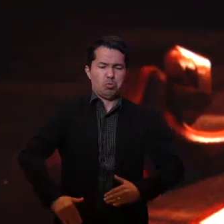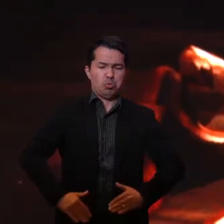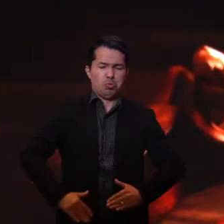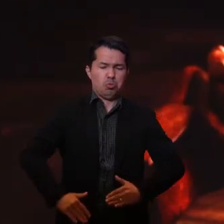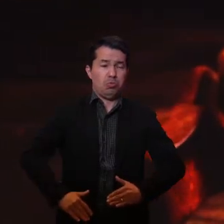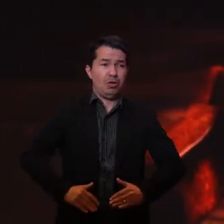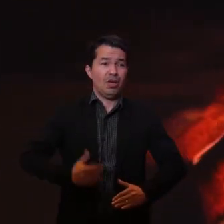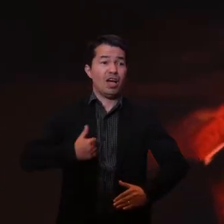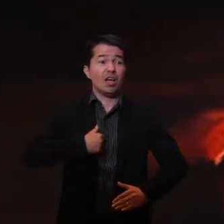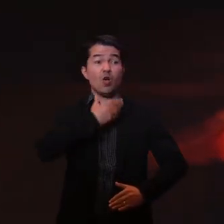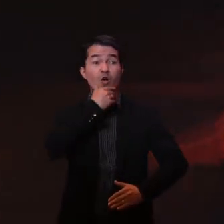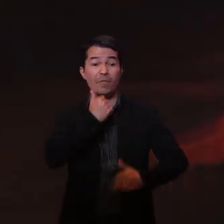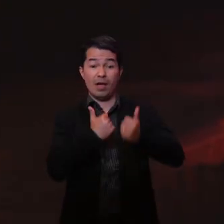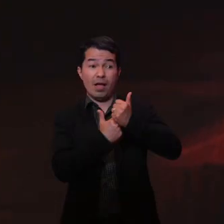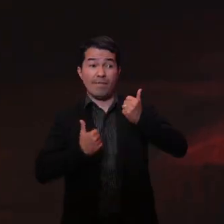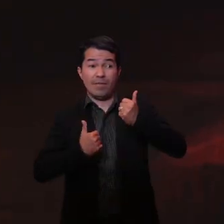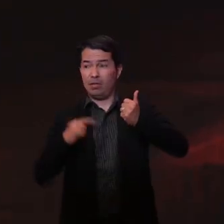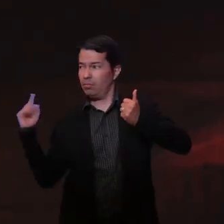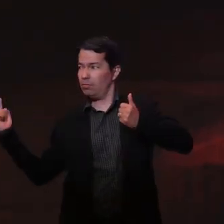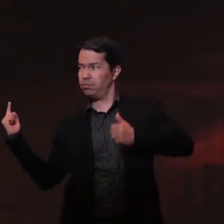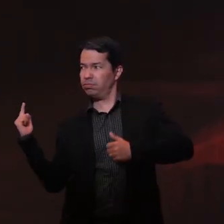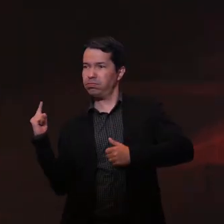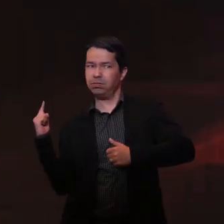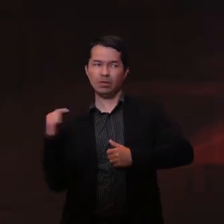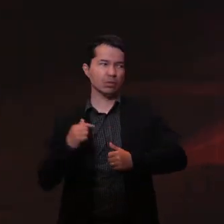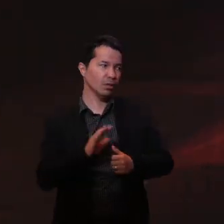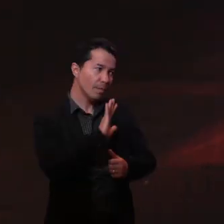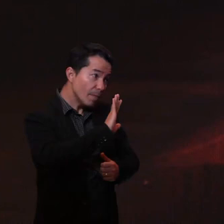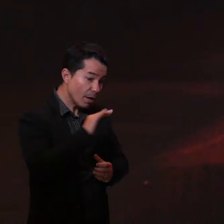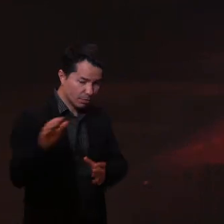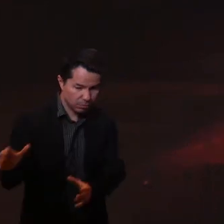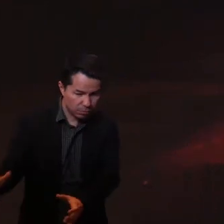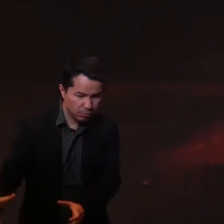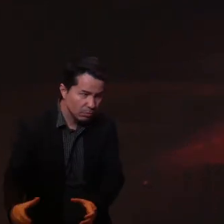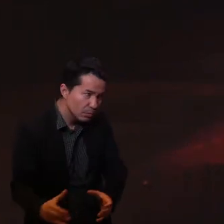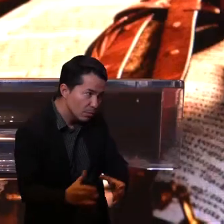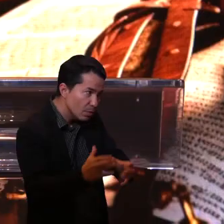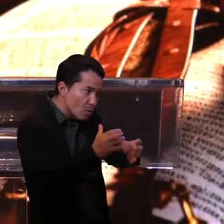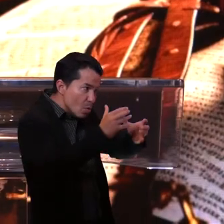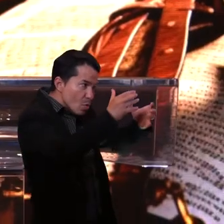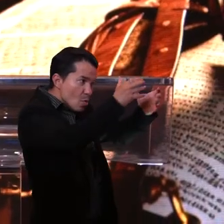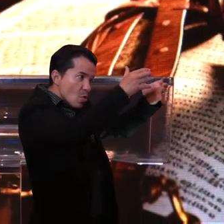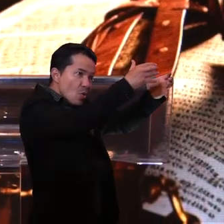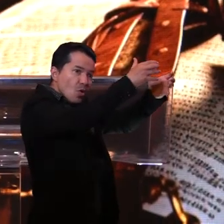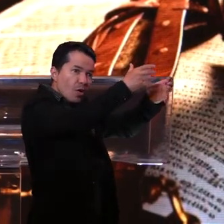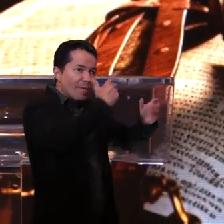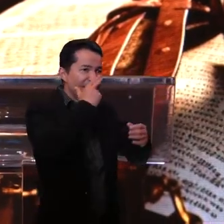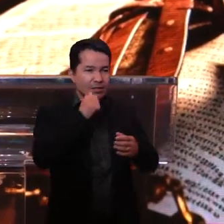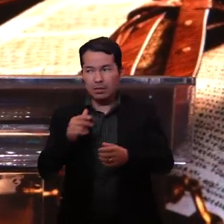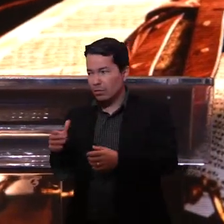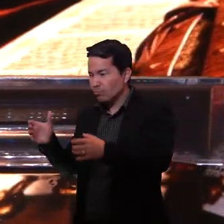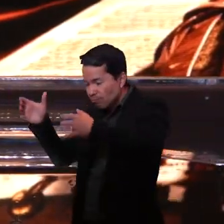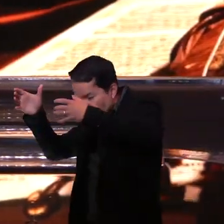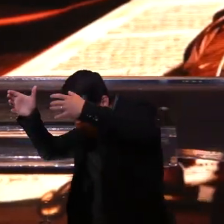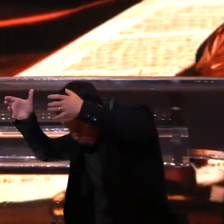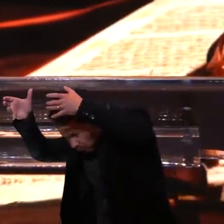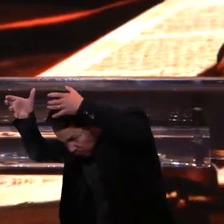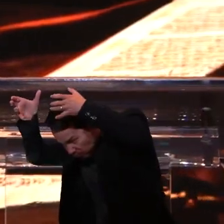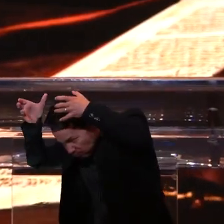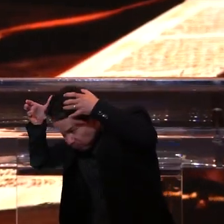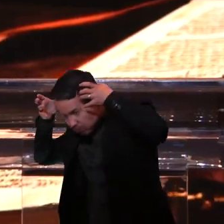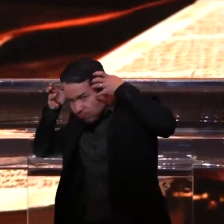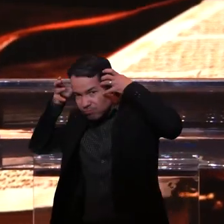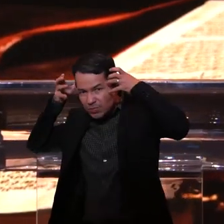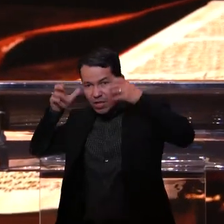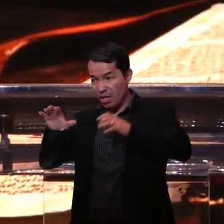usando esta imagem: a salvação é recebida. Preste atenção, não existe nada